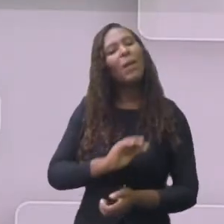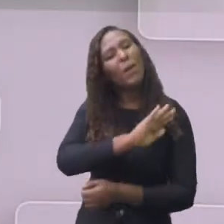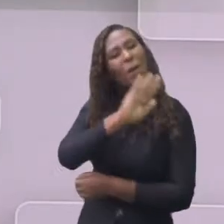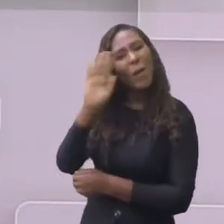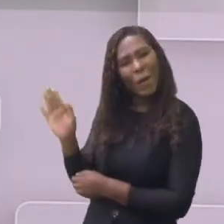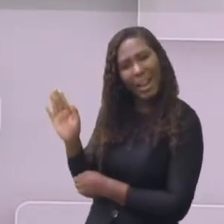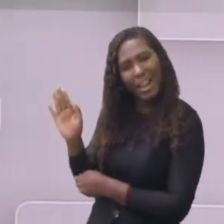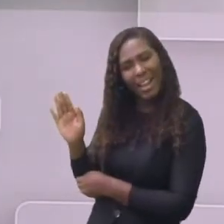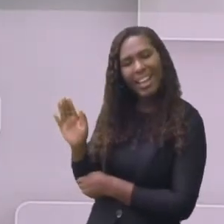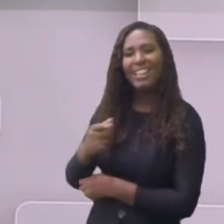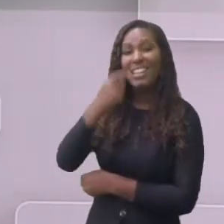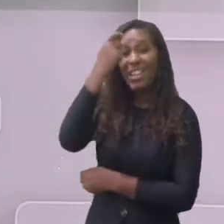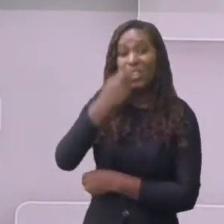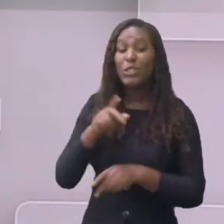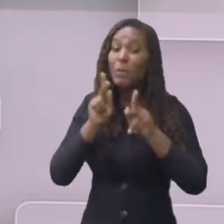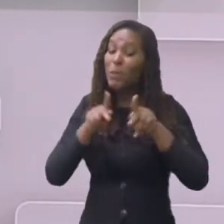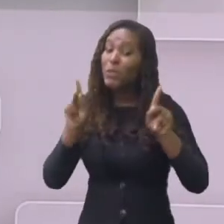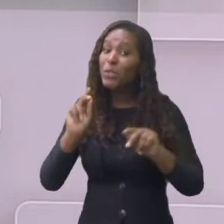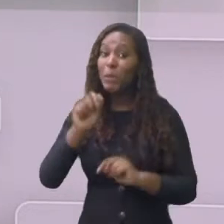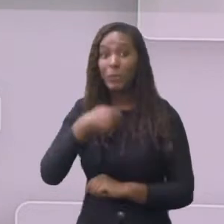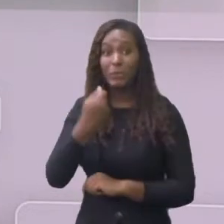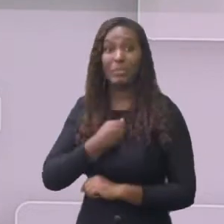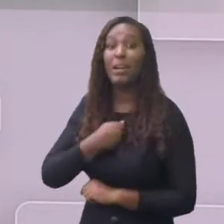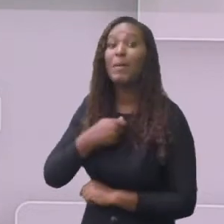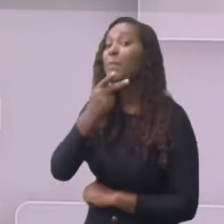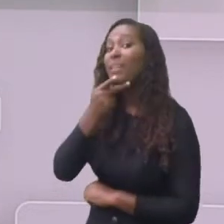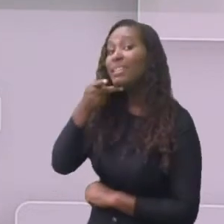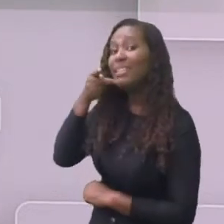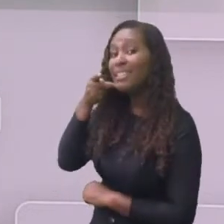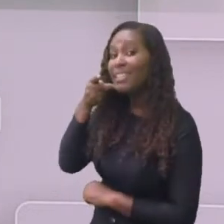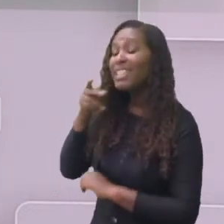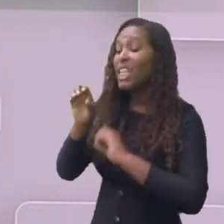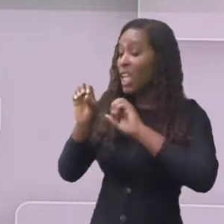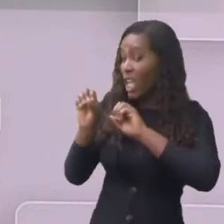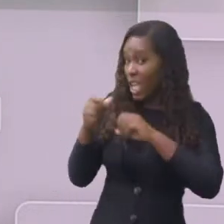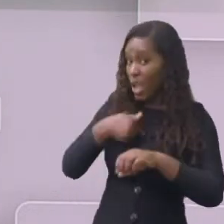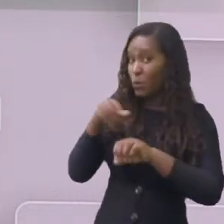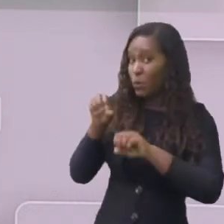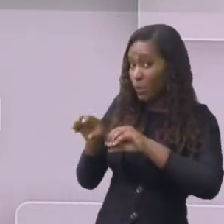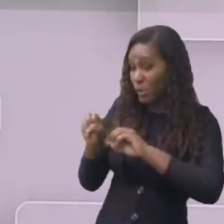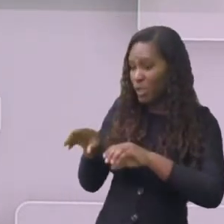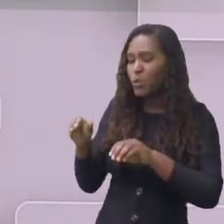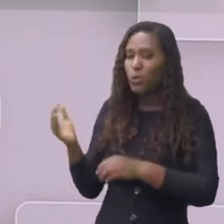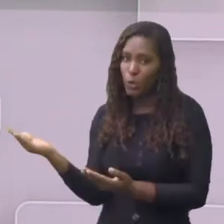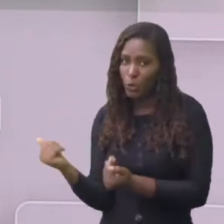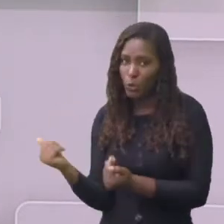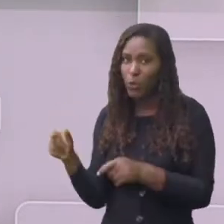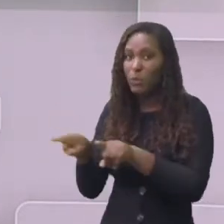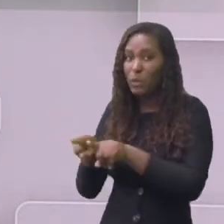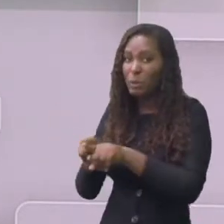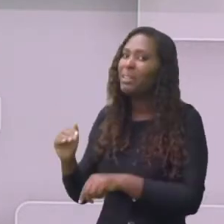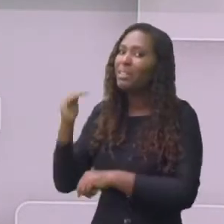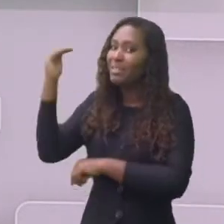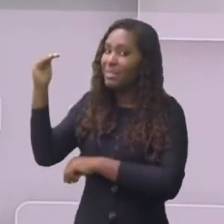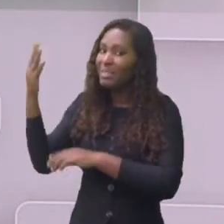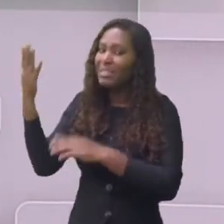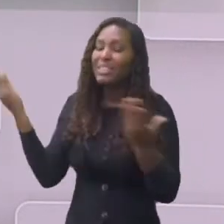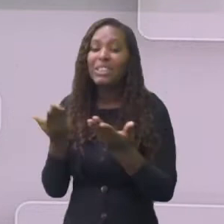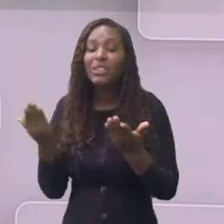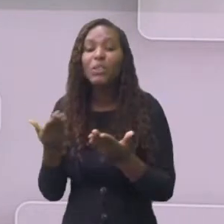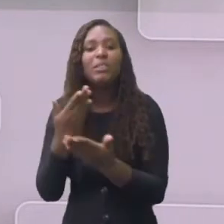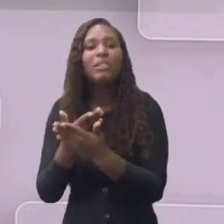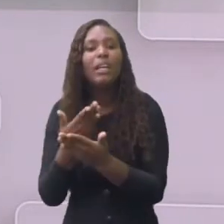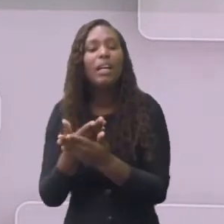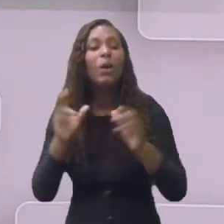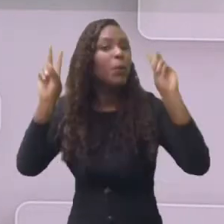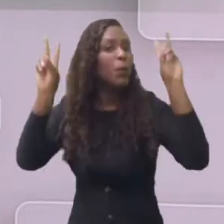Olá, sou a professora Patrícia, da Educação de Jovens e Adultos, e na nossa aula de língua portuguesa de hoje vamos falar sobre pontuação. Vamos